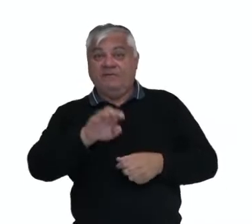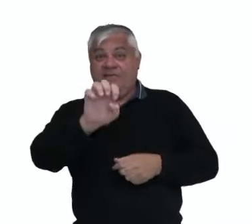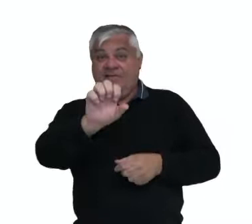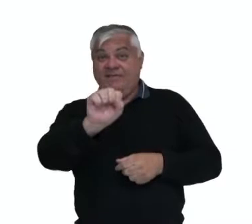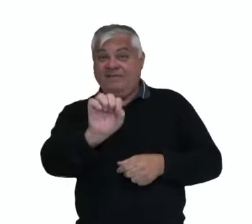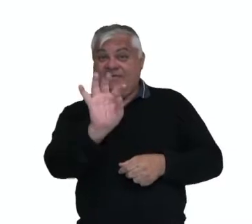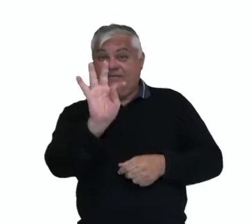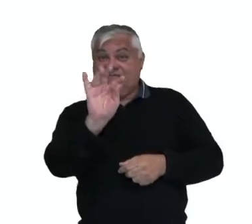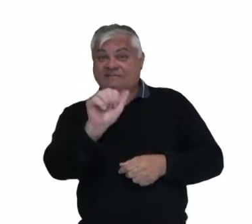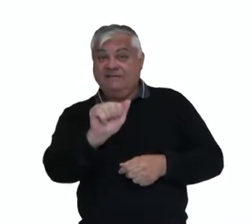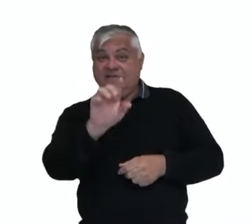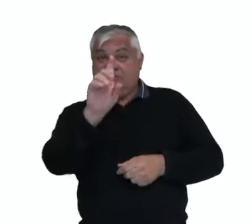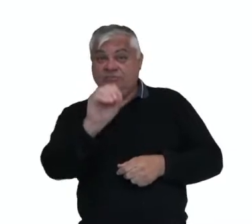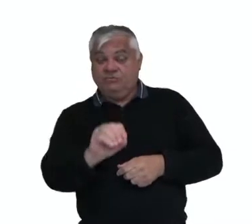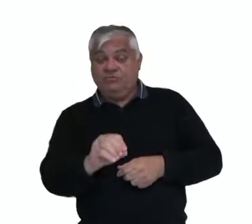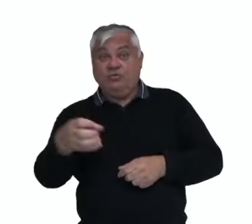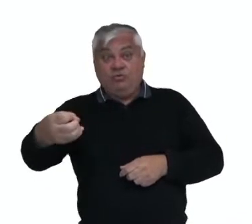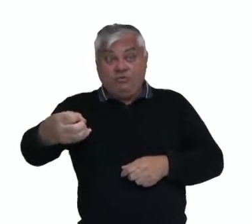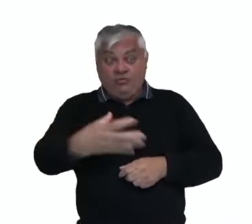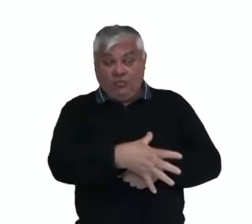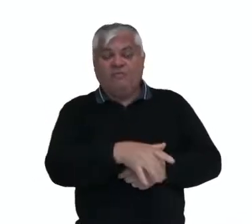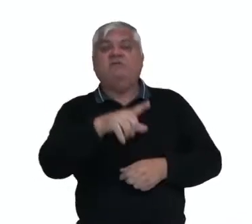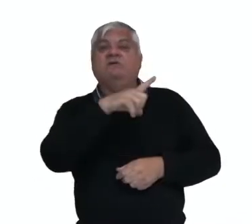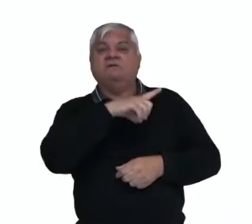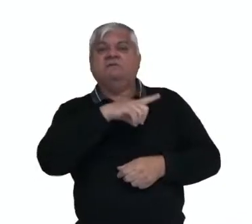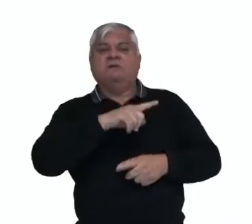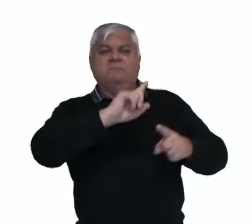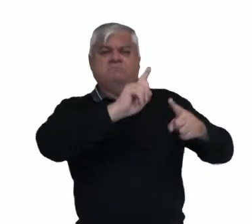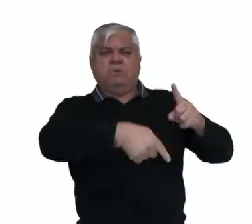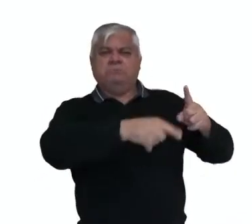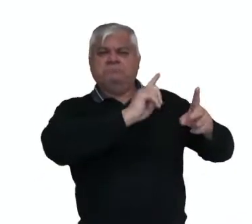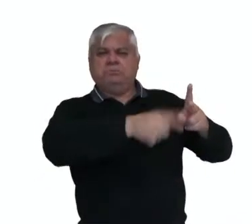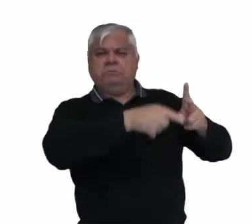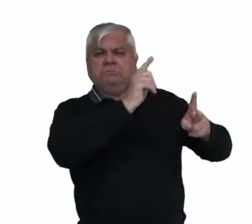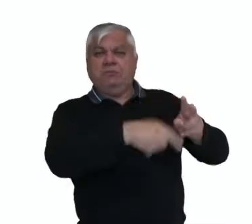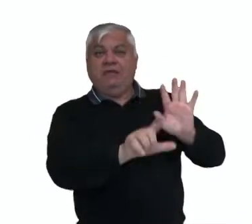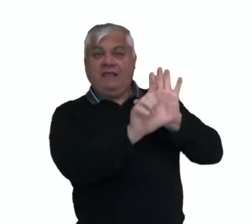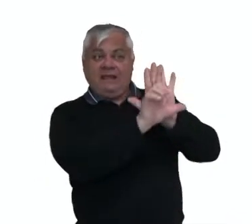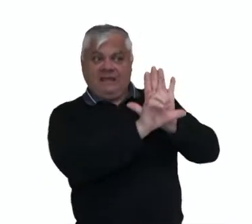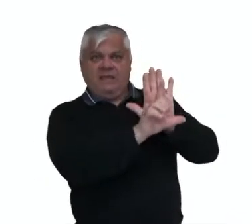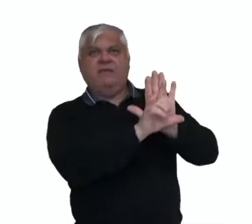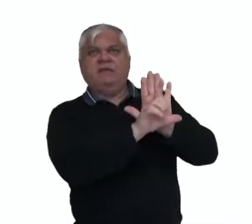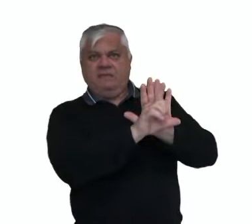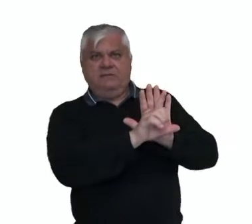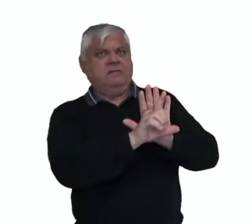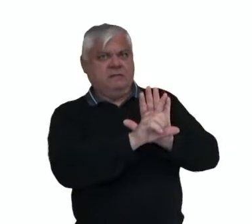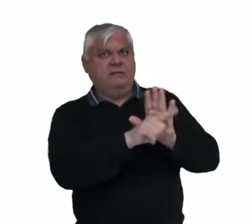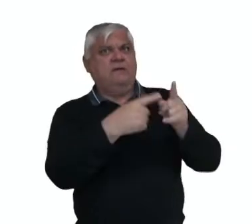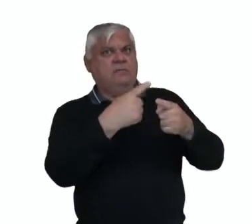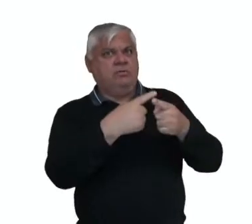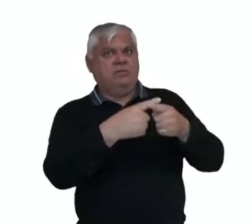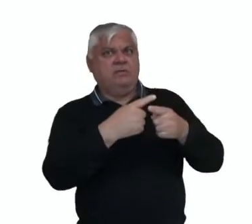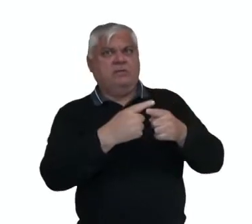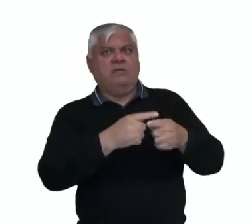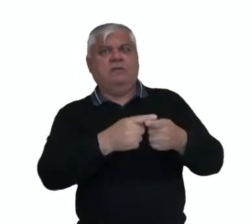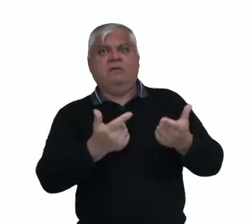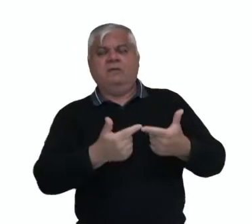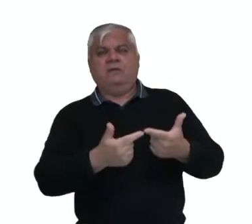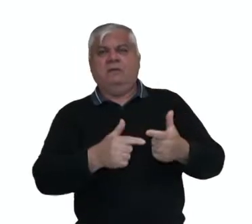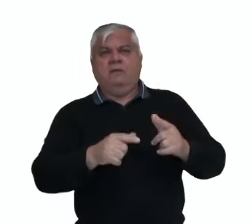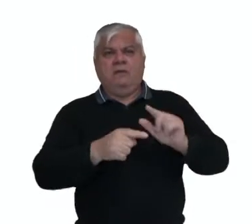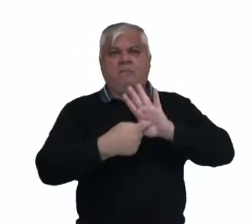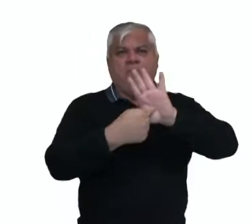mesmo tempo pela censura, ou seja, pela tentativa dos meios de comunicação não